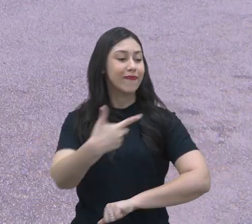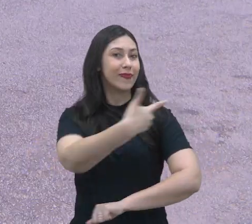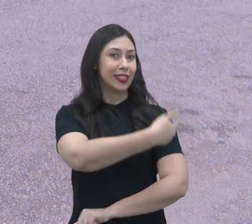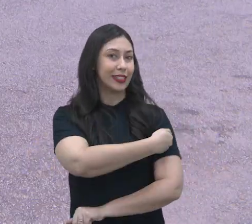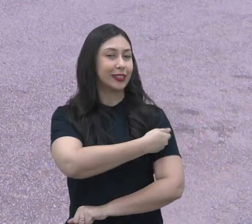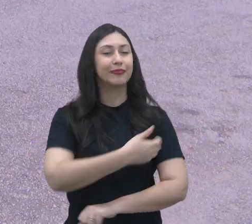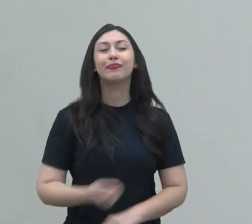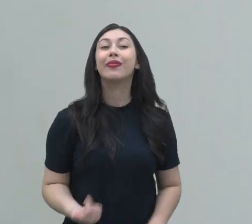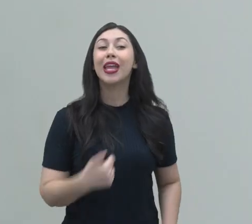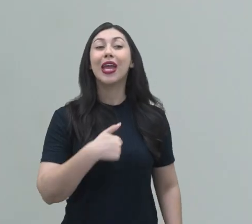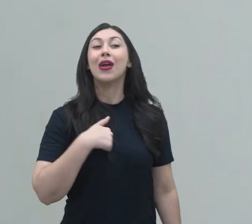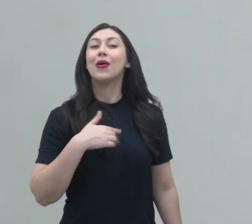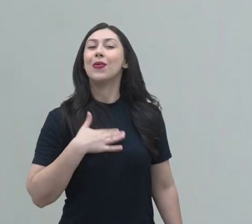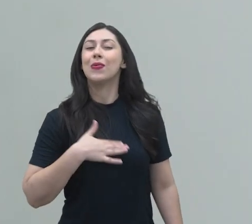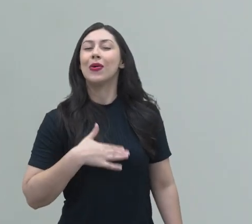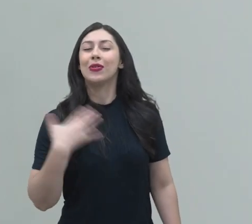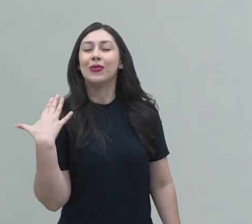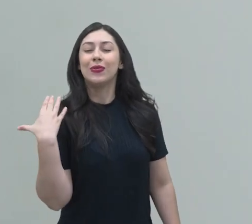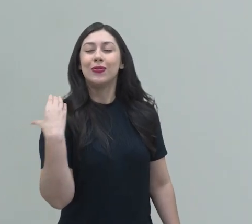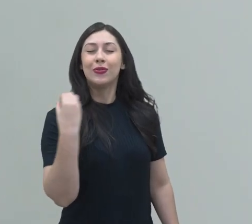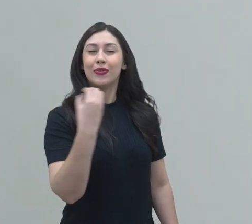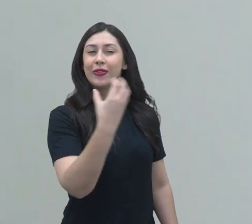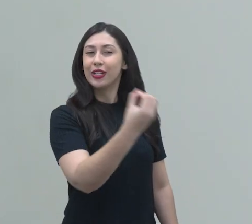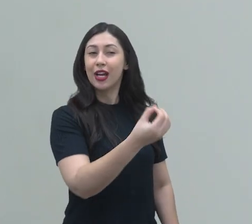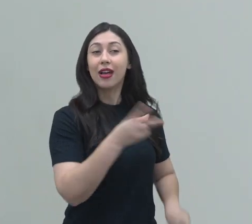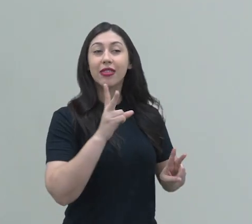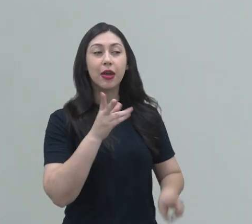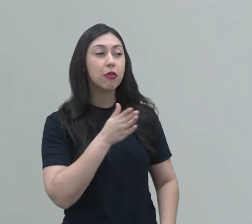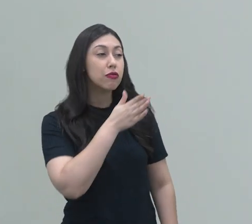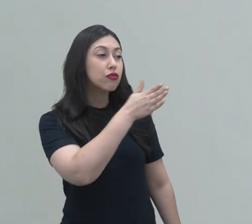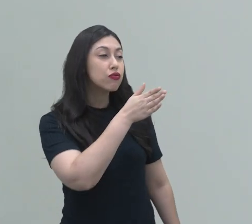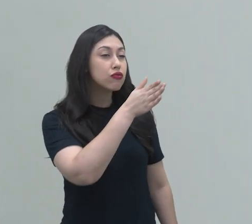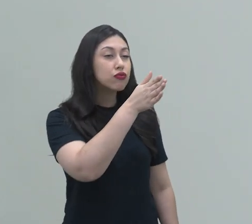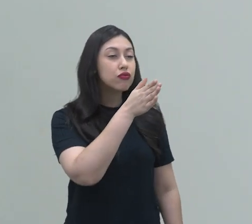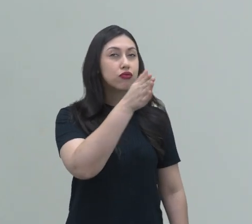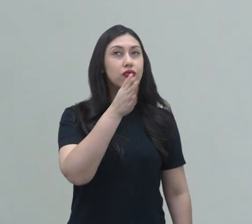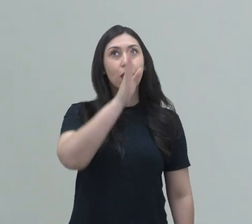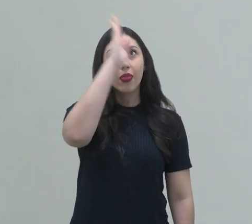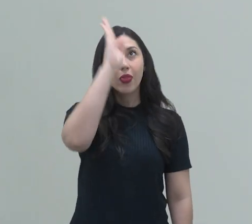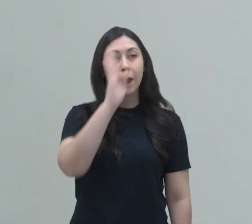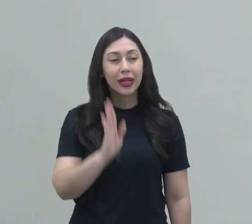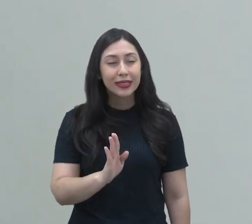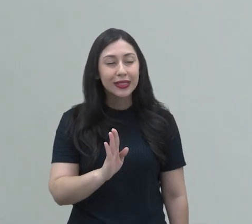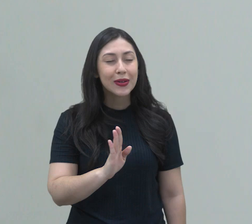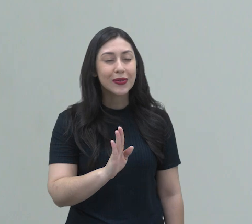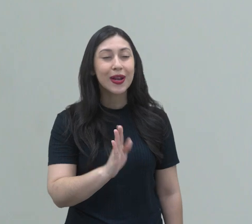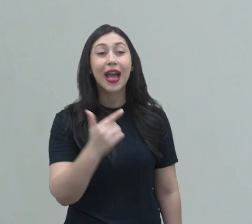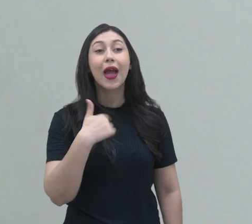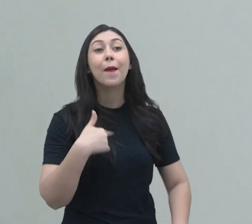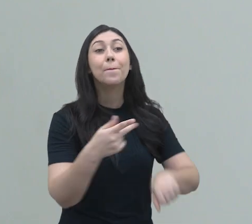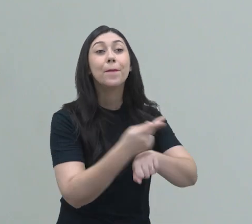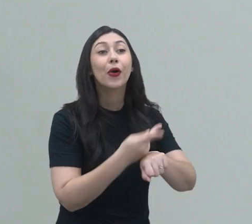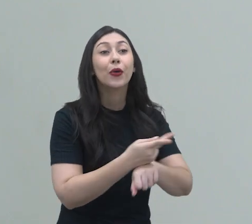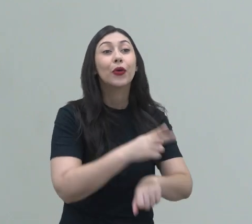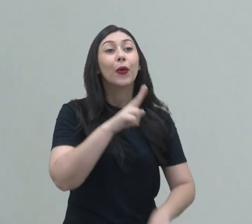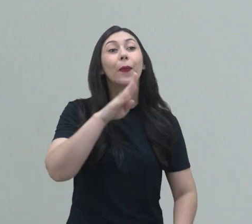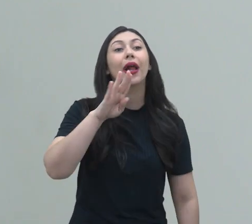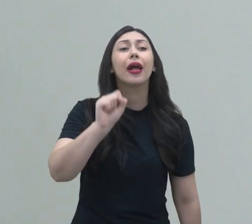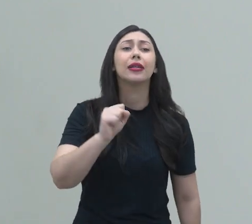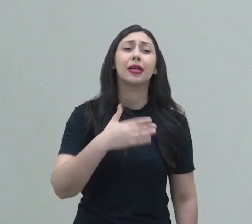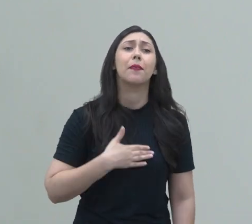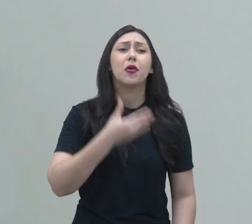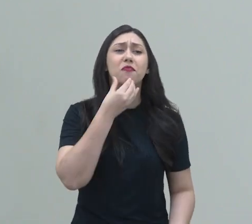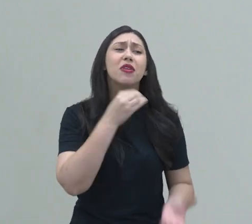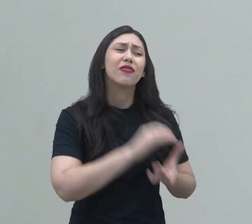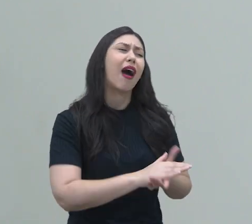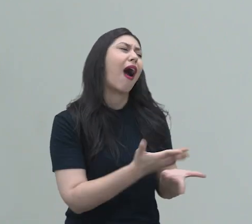de vacinação. Eu gosto muito de viajar e para cada lugar que eu vou no Brasil, que eu adoro conhecer o país, eu procuro uma UBS. Meu